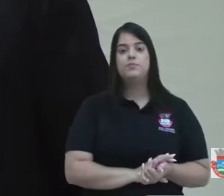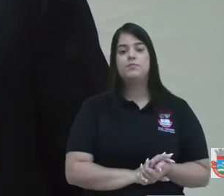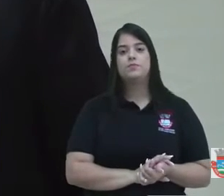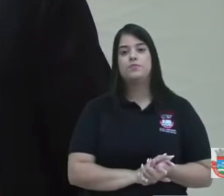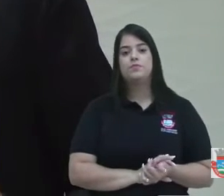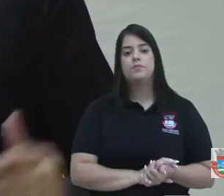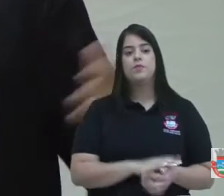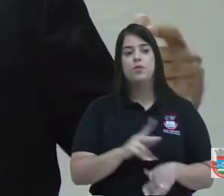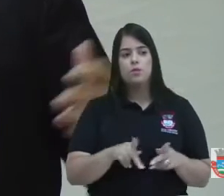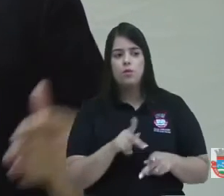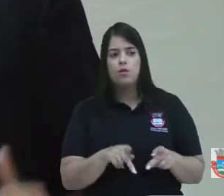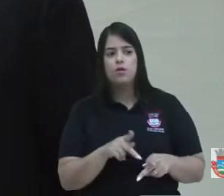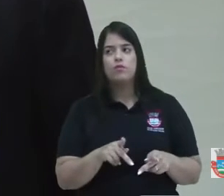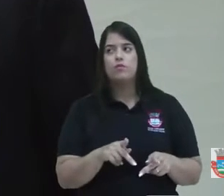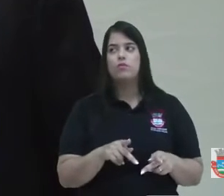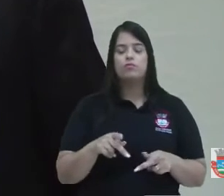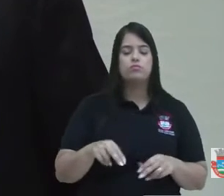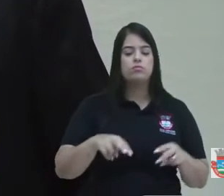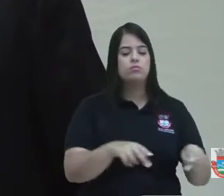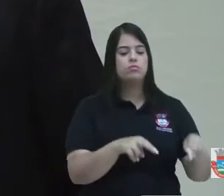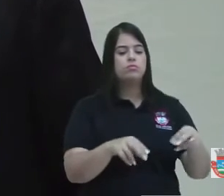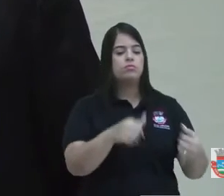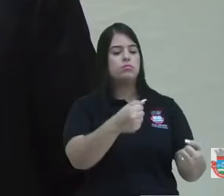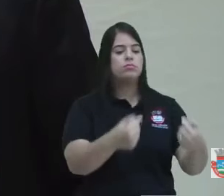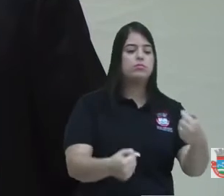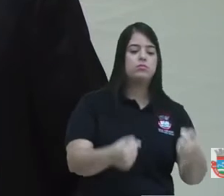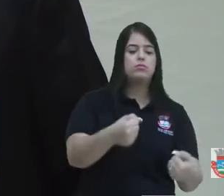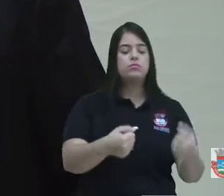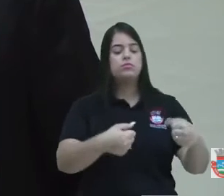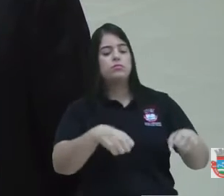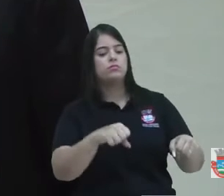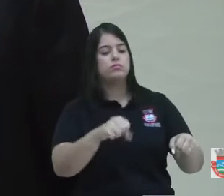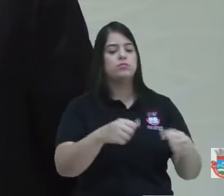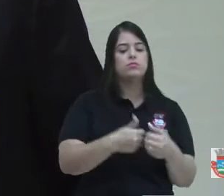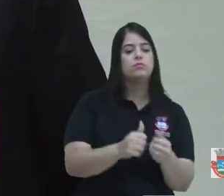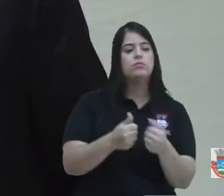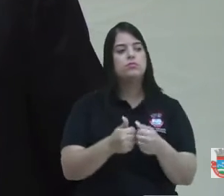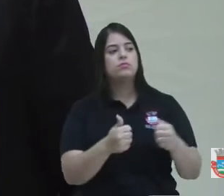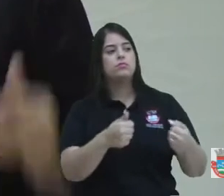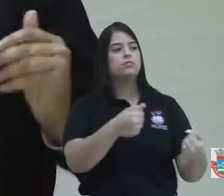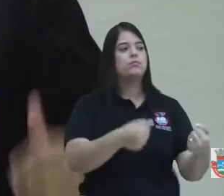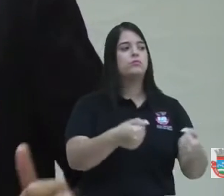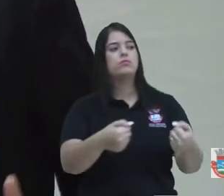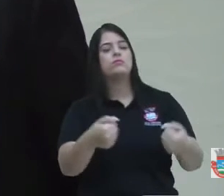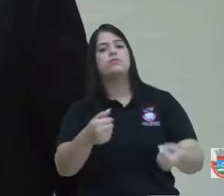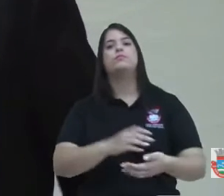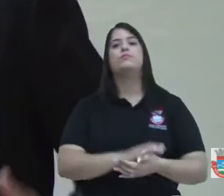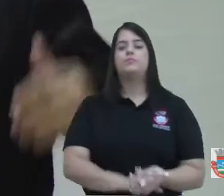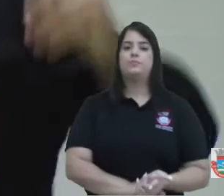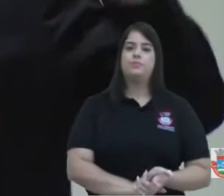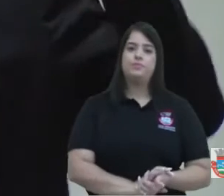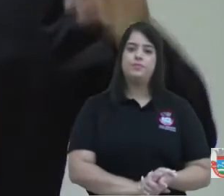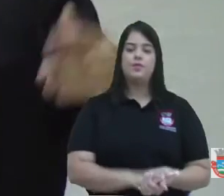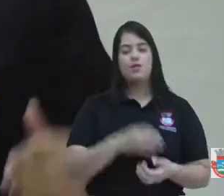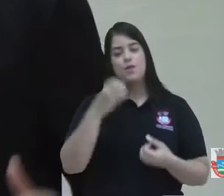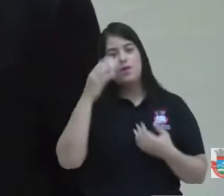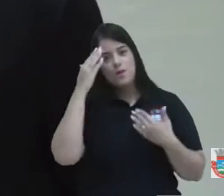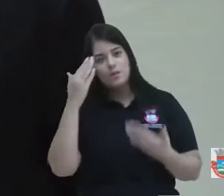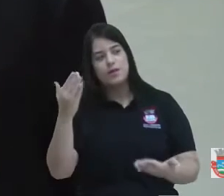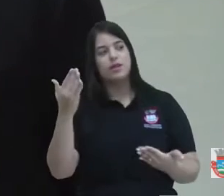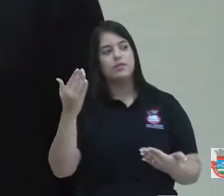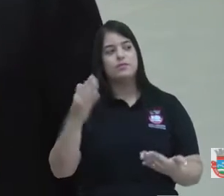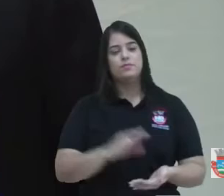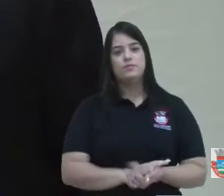o pessoal transitando ali nas localidades onde não passava mais carro, moto e o pessoal. Então, muito obrigado